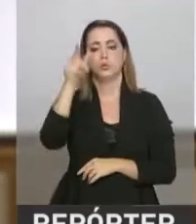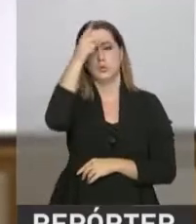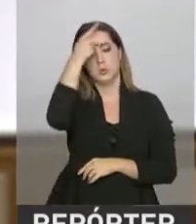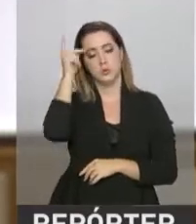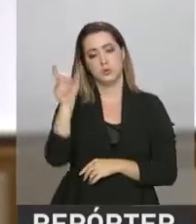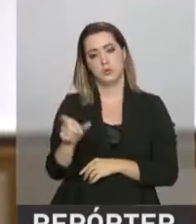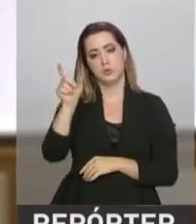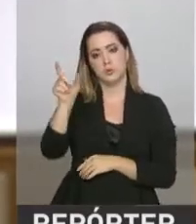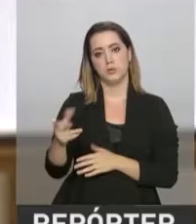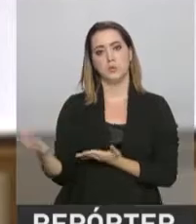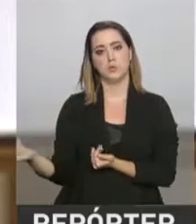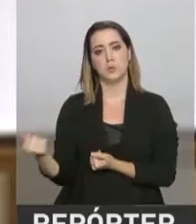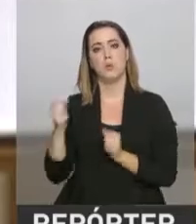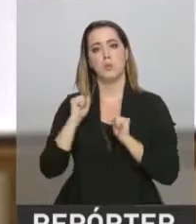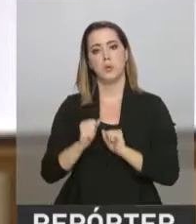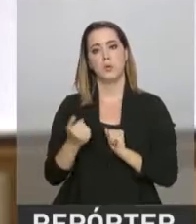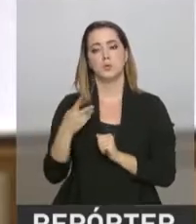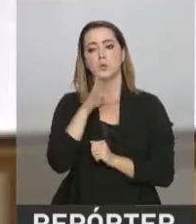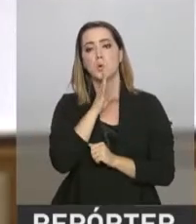conhecer o país ocupar o país